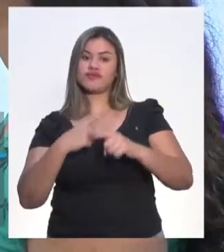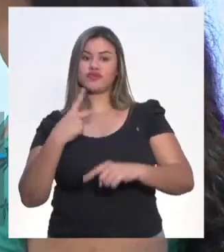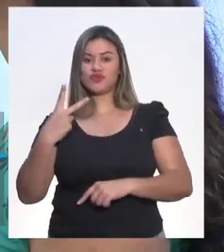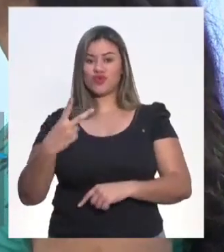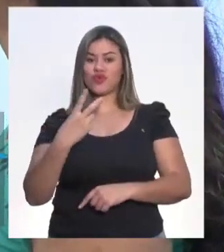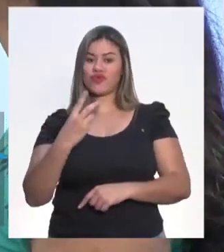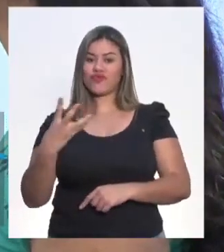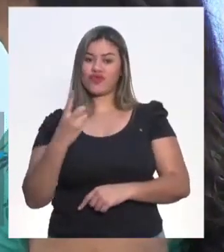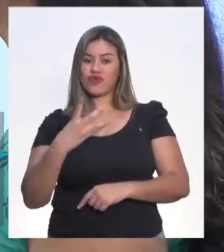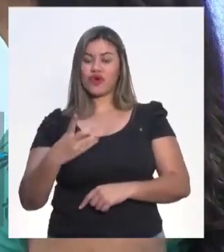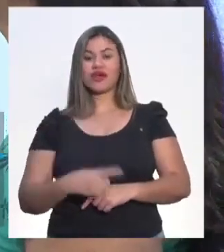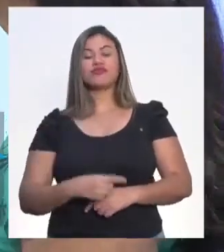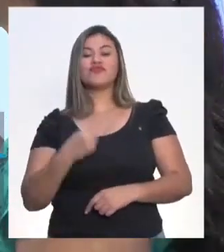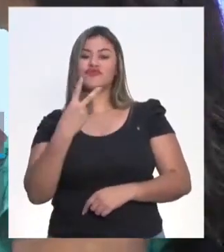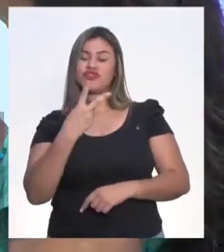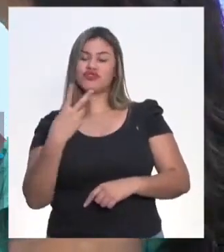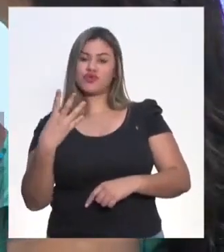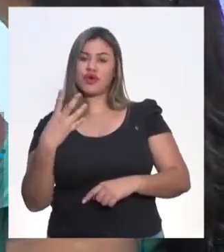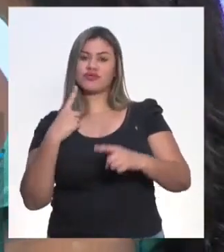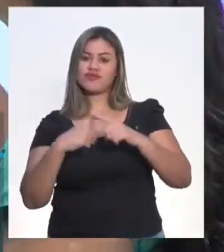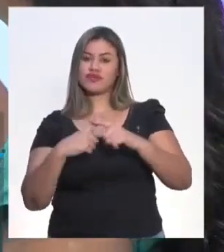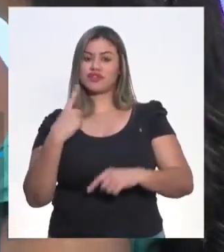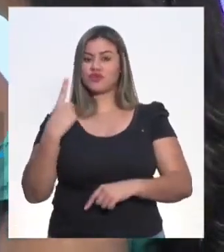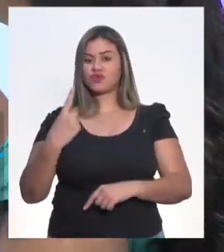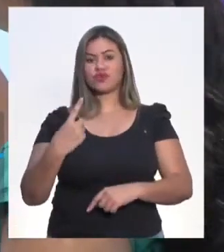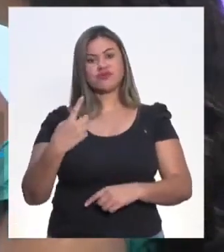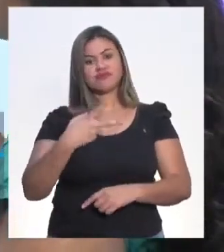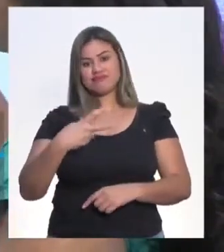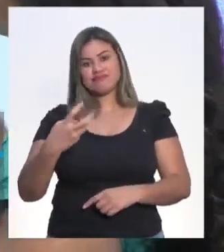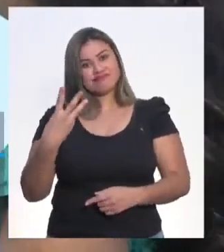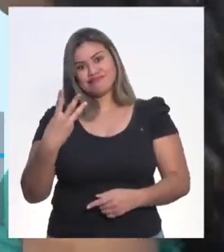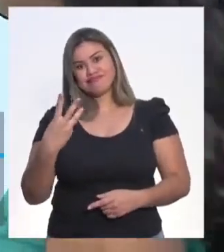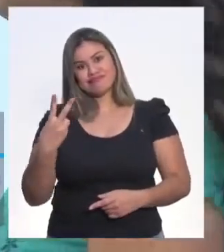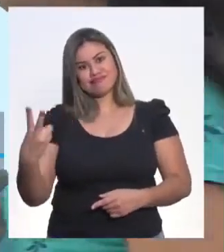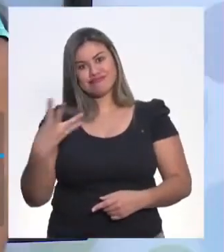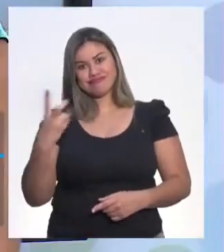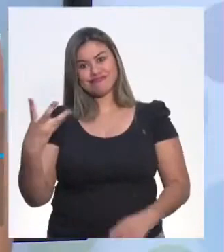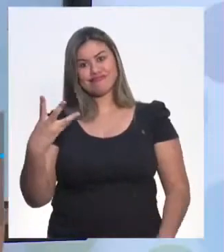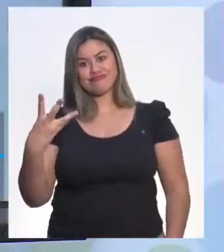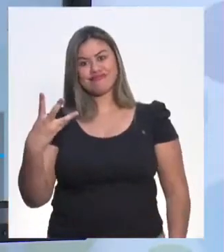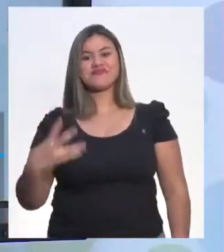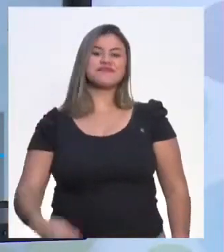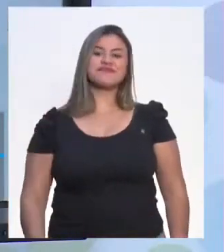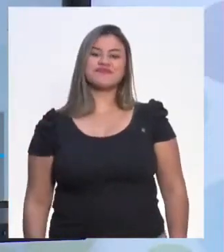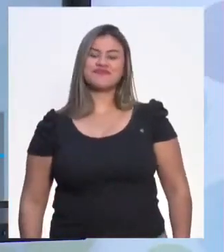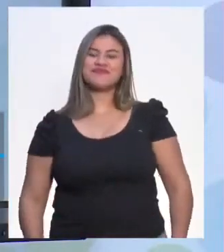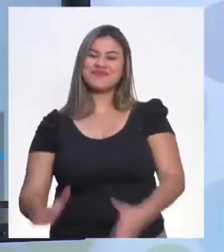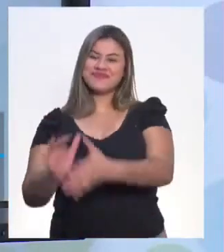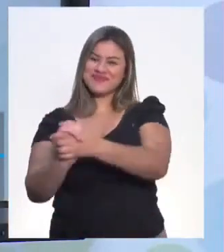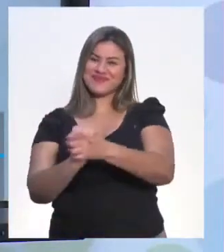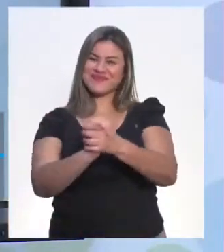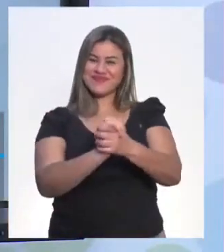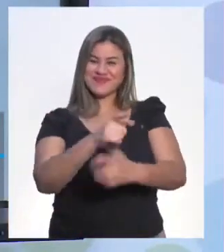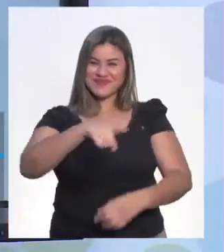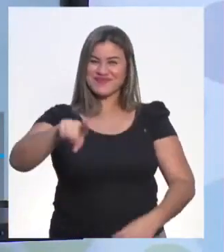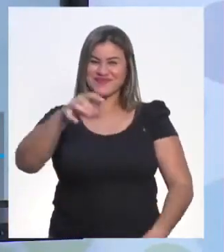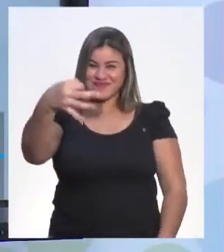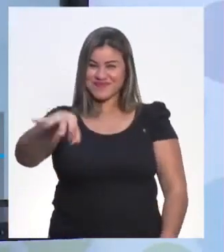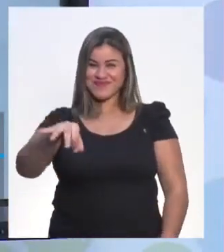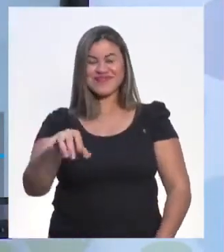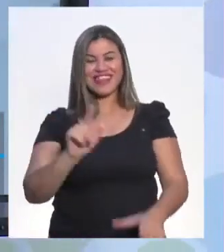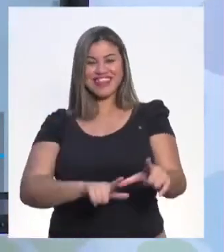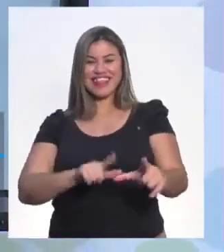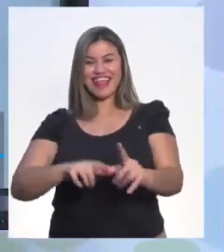2, 24. 24 vezes 1, 24. Muito bem. Parabéns para quem acertou e